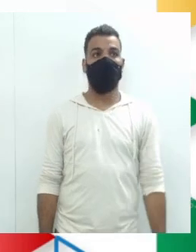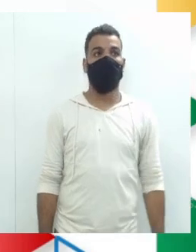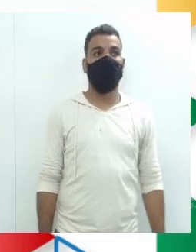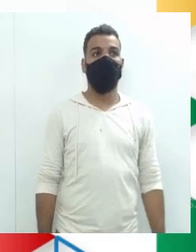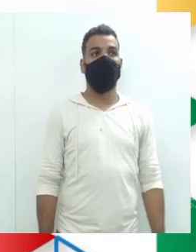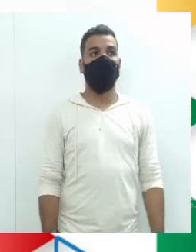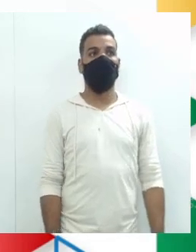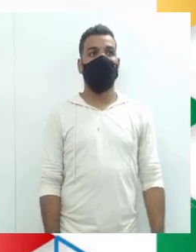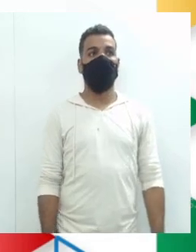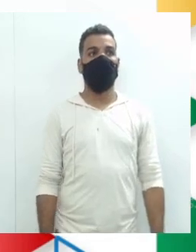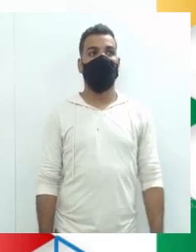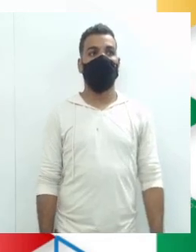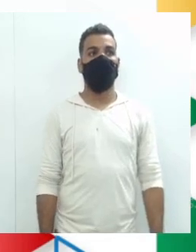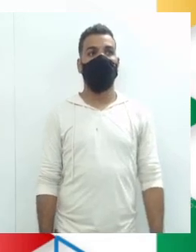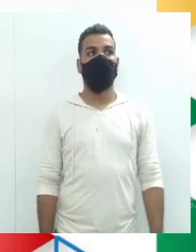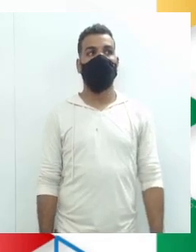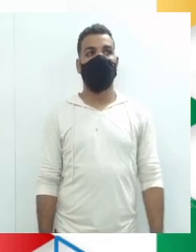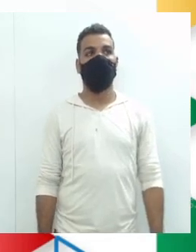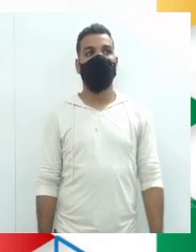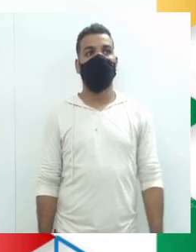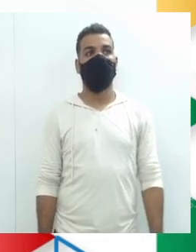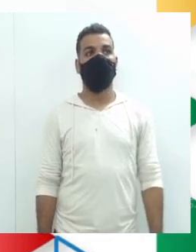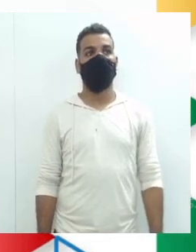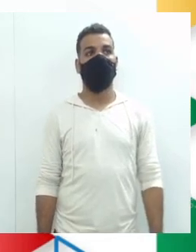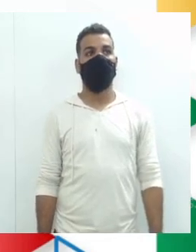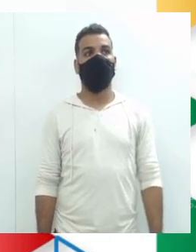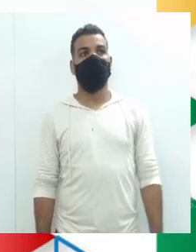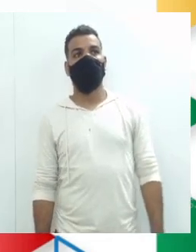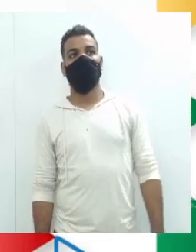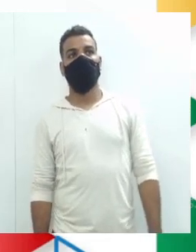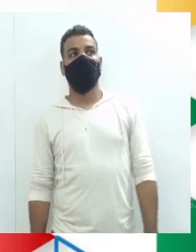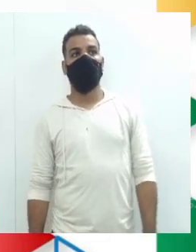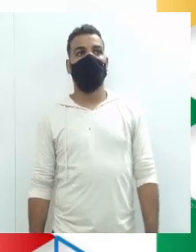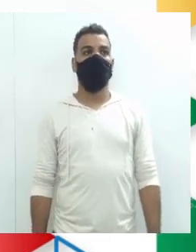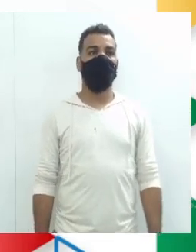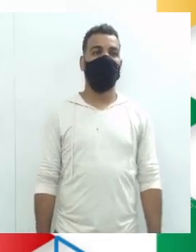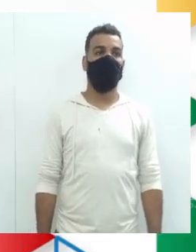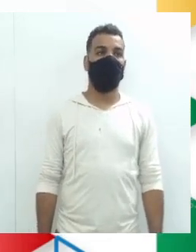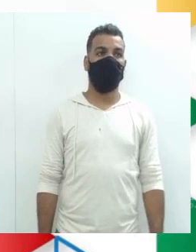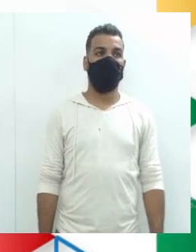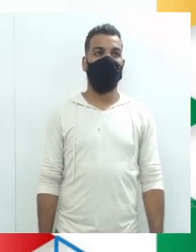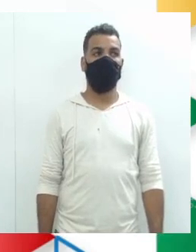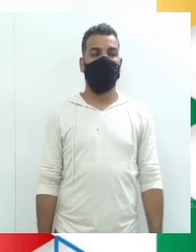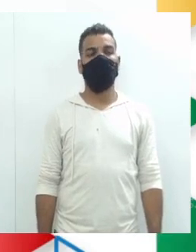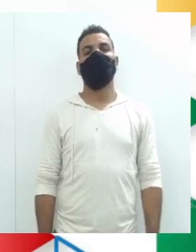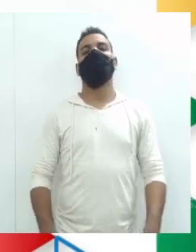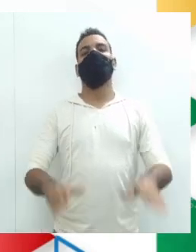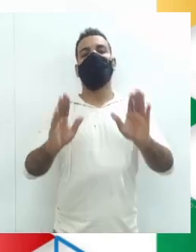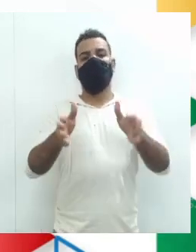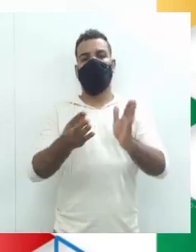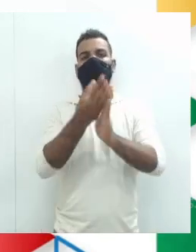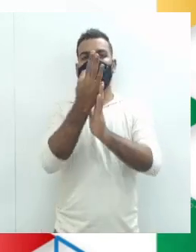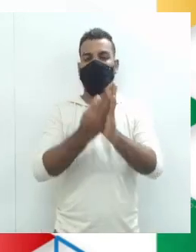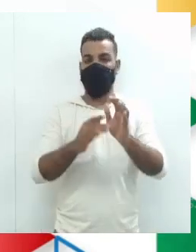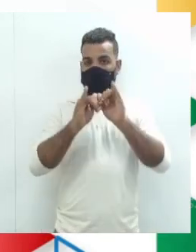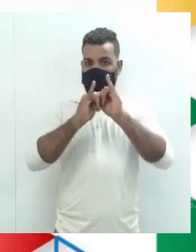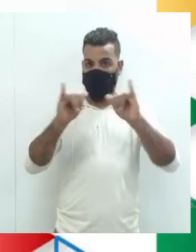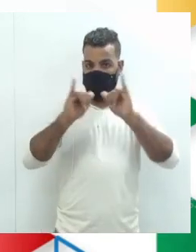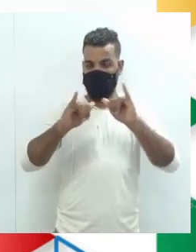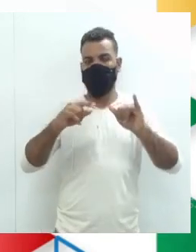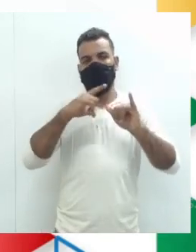são os elementos do texto publicitário, gente. Então, olha só, nós vimos que o texto publicitário ele pode ter